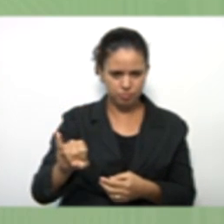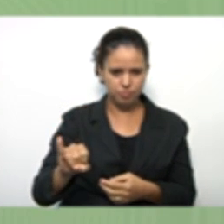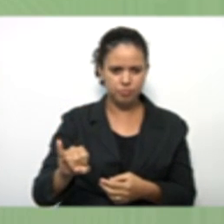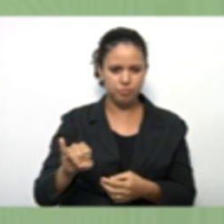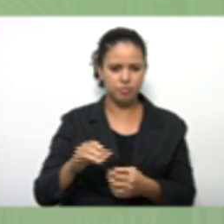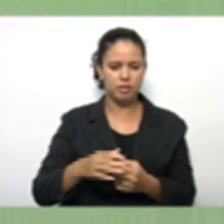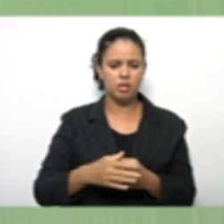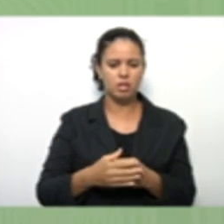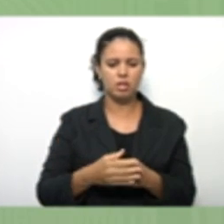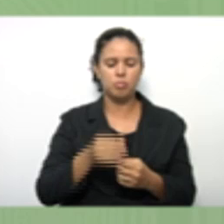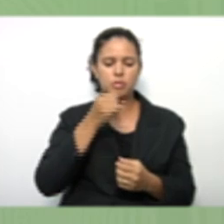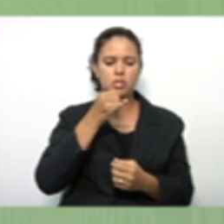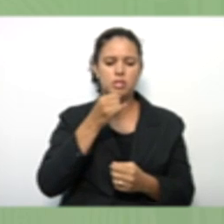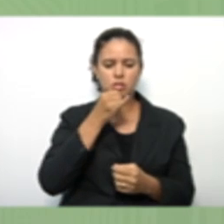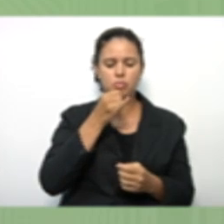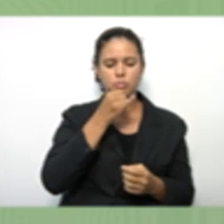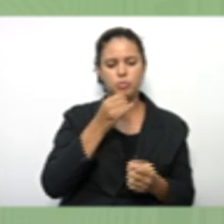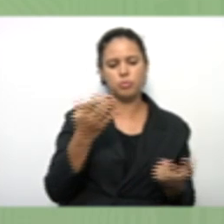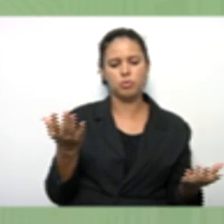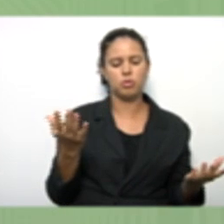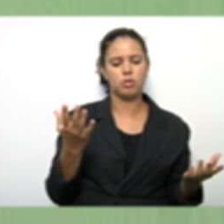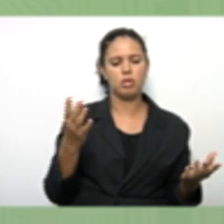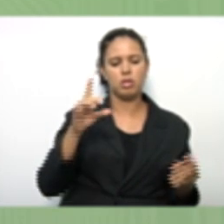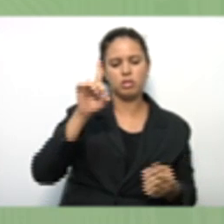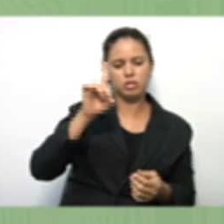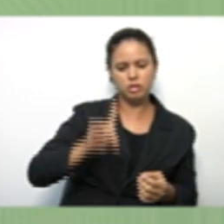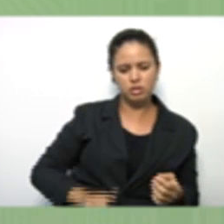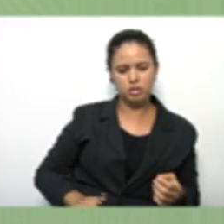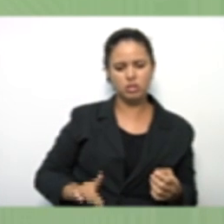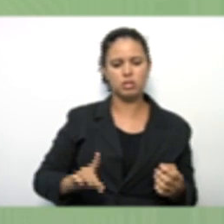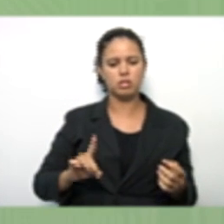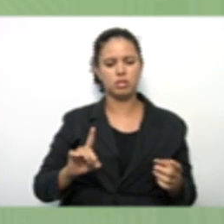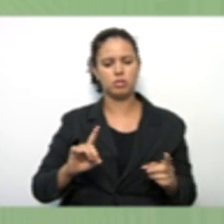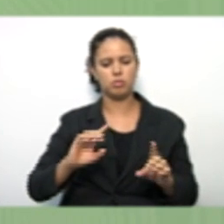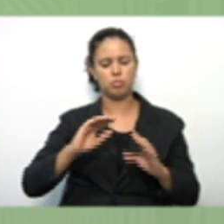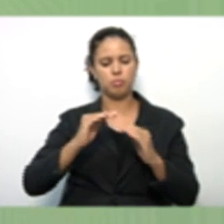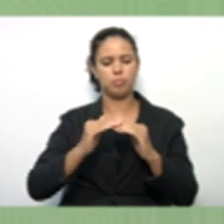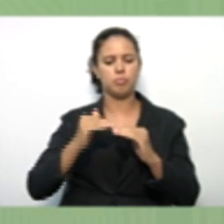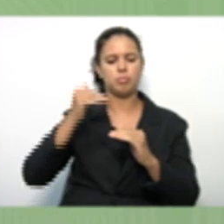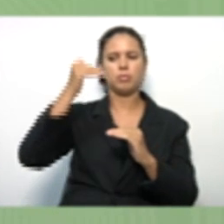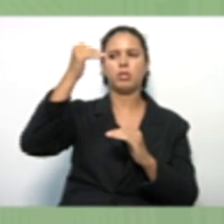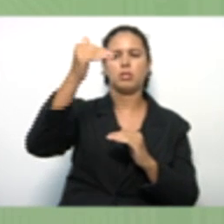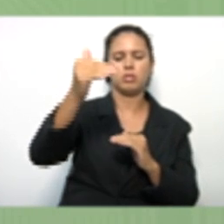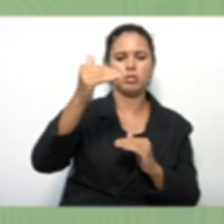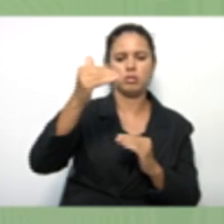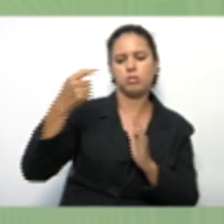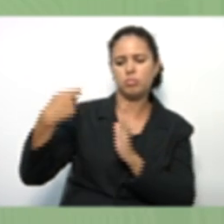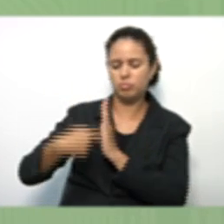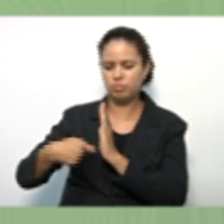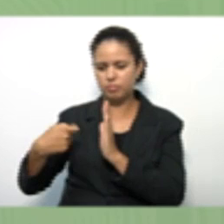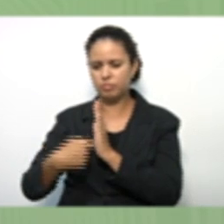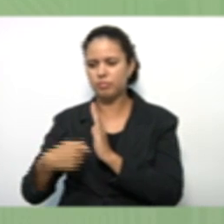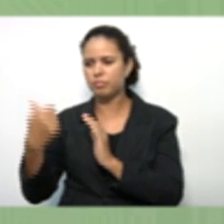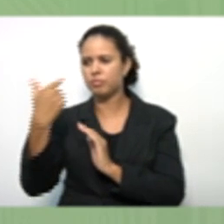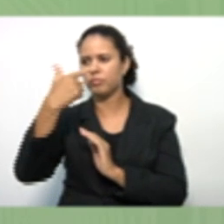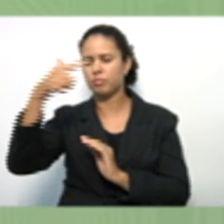mais direitos é maior que as obrigações de terceiro. Como que a gente faz isso? Então, vamos